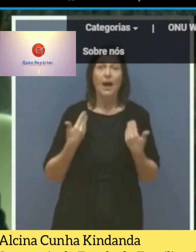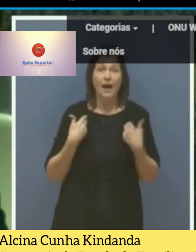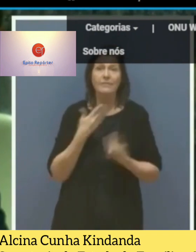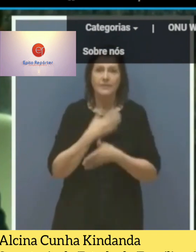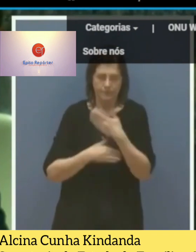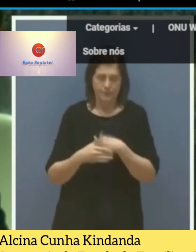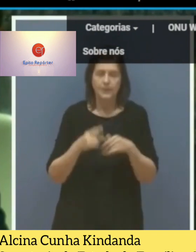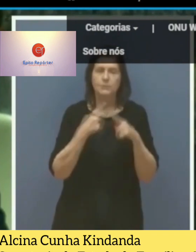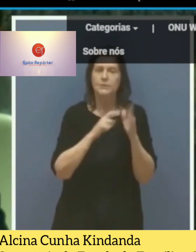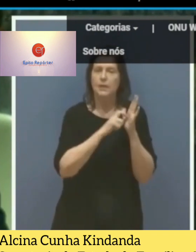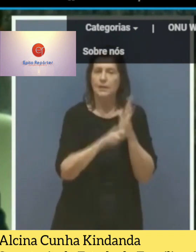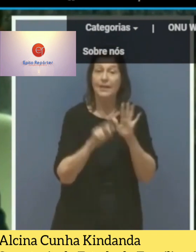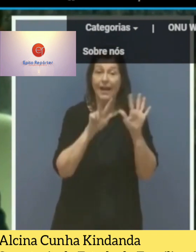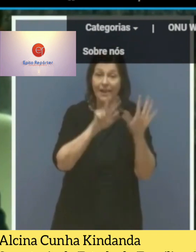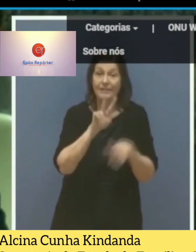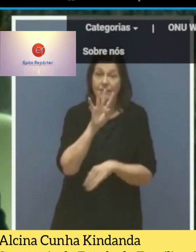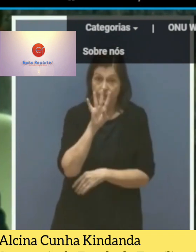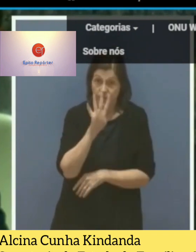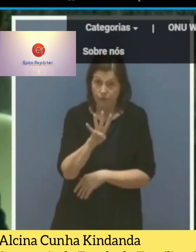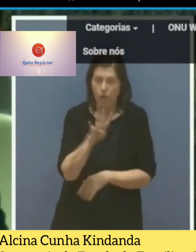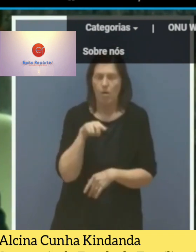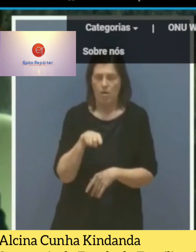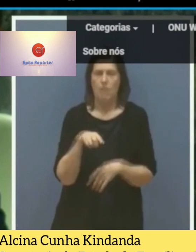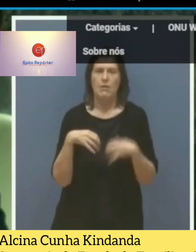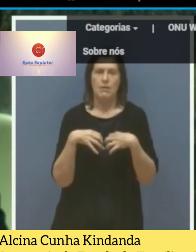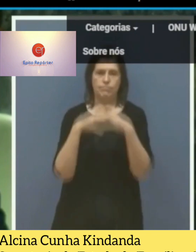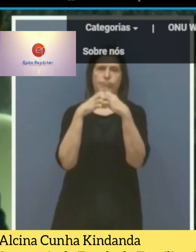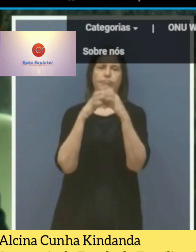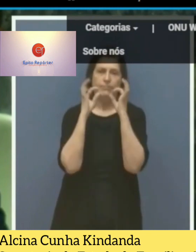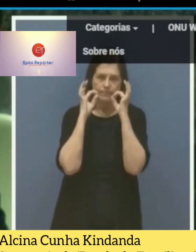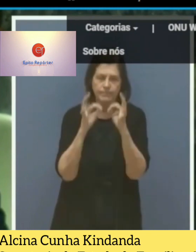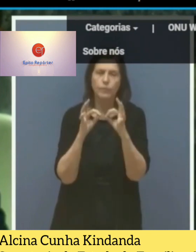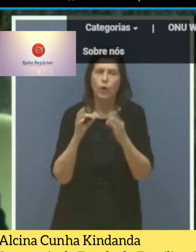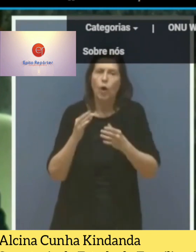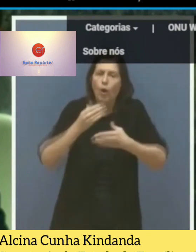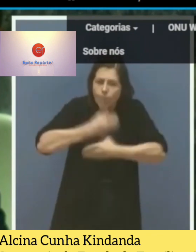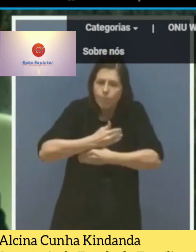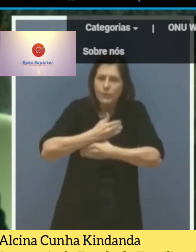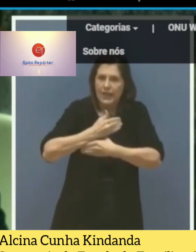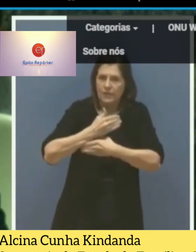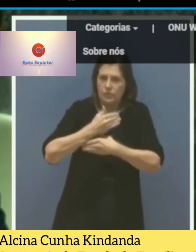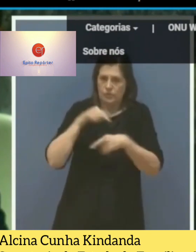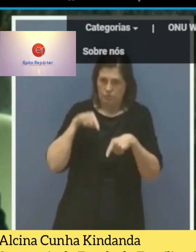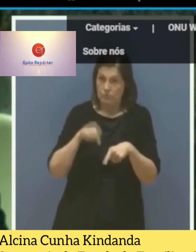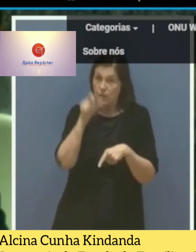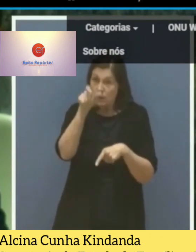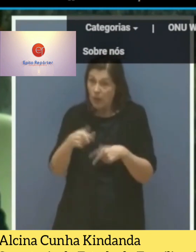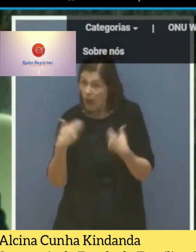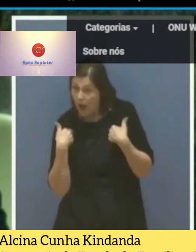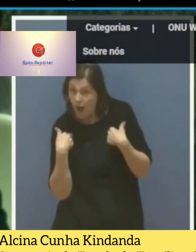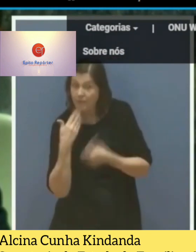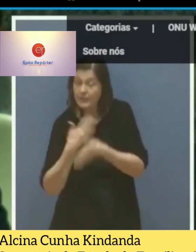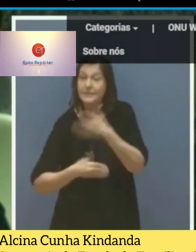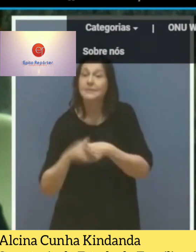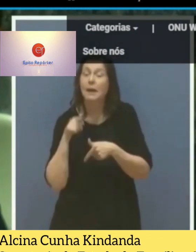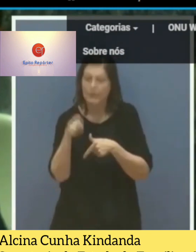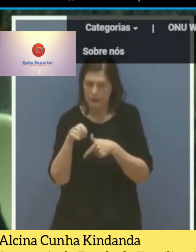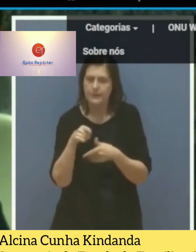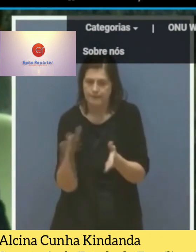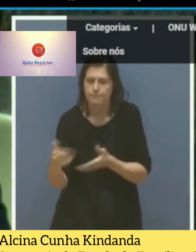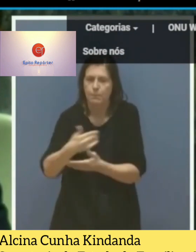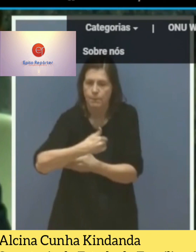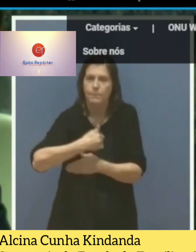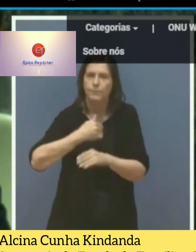que Estabeleça o regime do proteção especial das pessoas com deficiência os seus descendentes adiciona aumenta